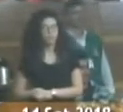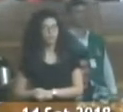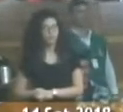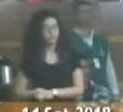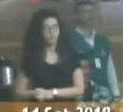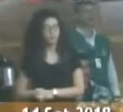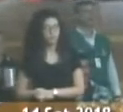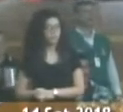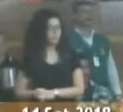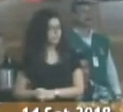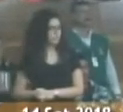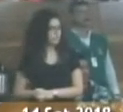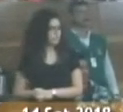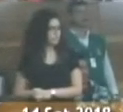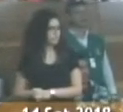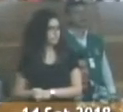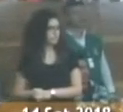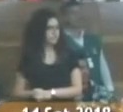Vai, Amanda.